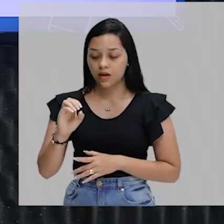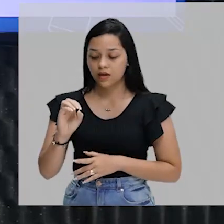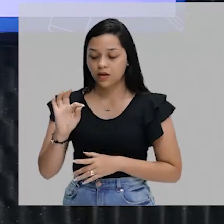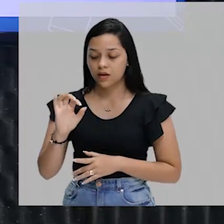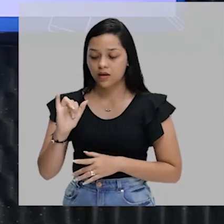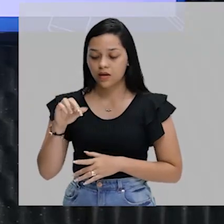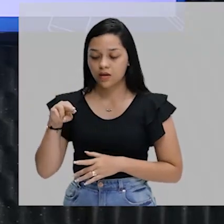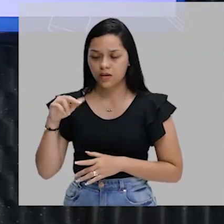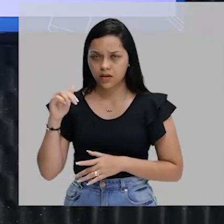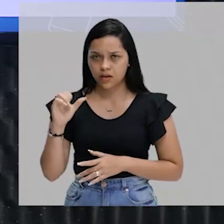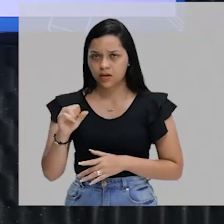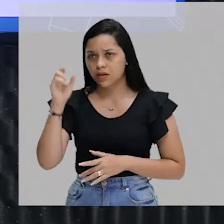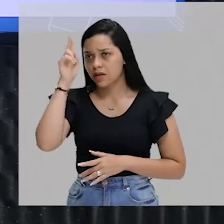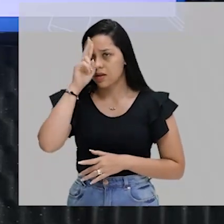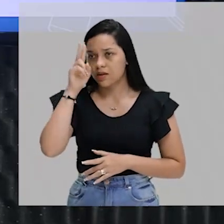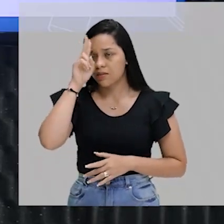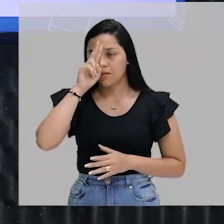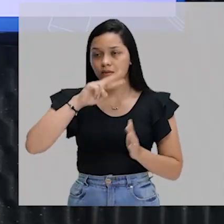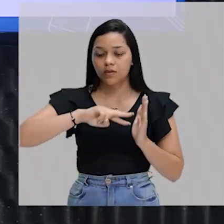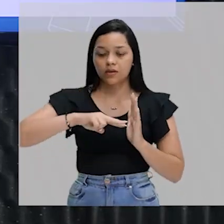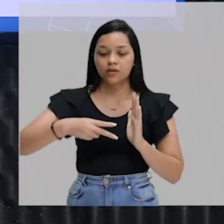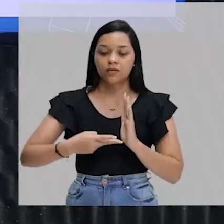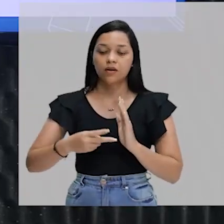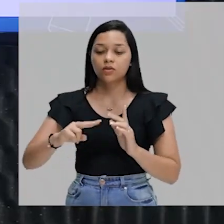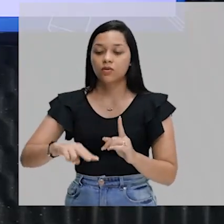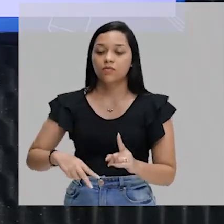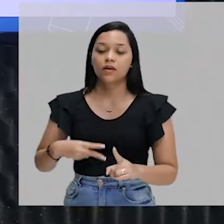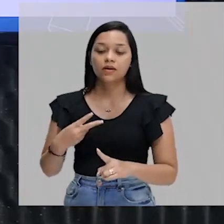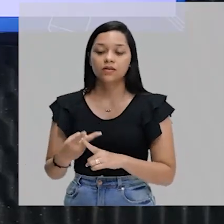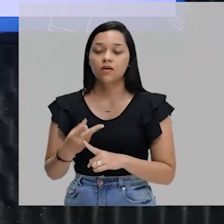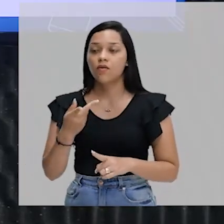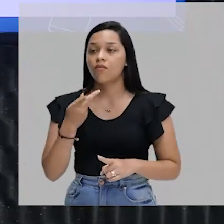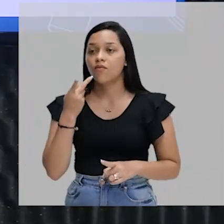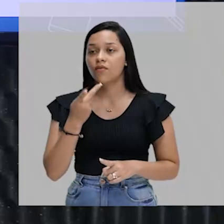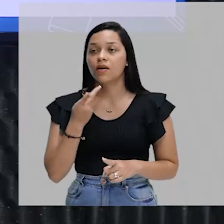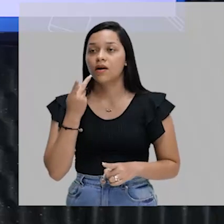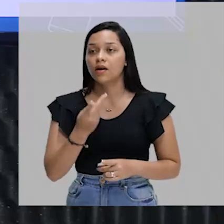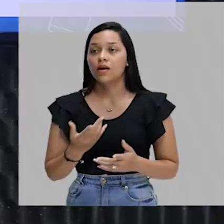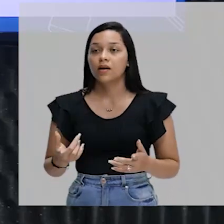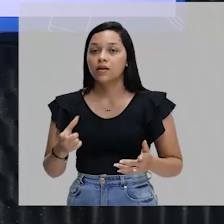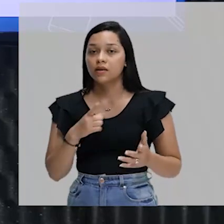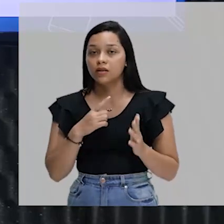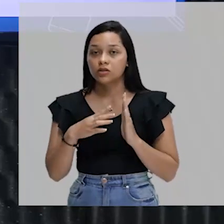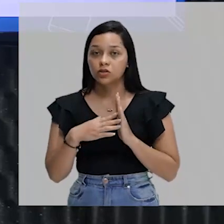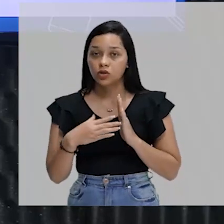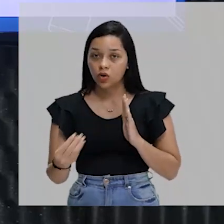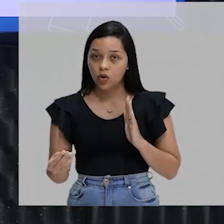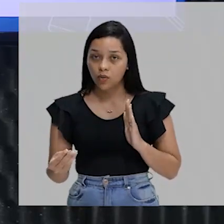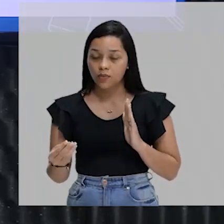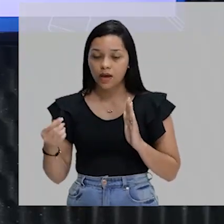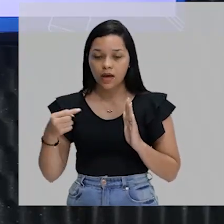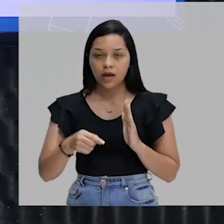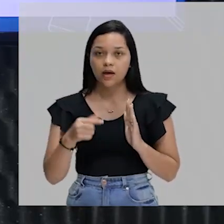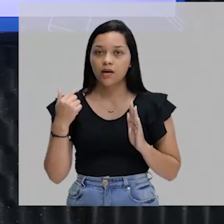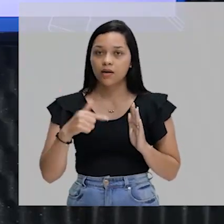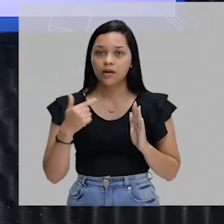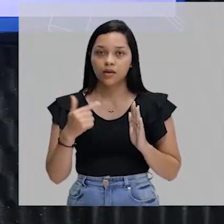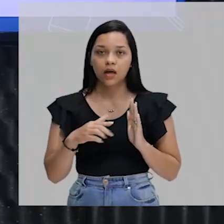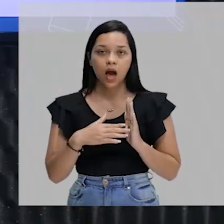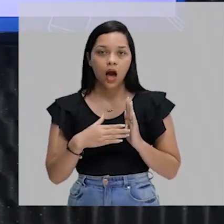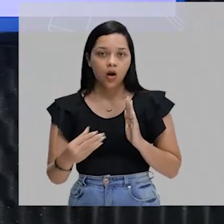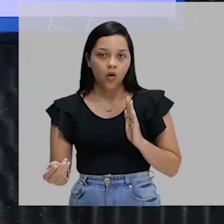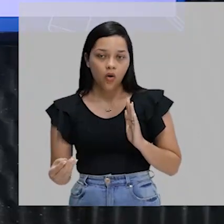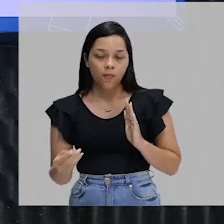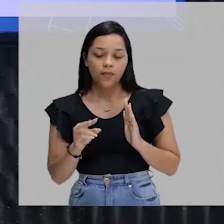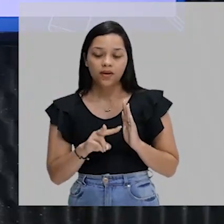resulta. Vamos lembrar o que é duplicação? Duplicação fala de cópia. E aqui não é a cópia que vai fazer com